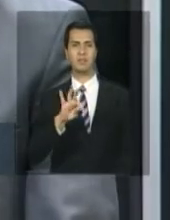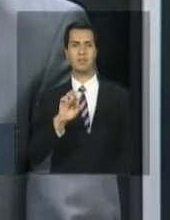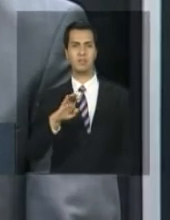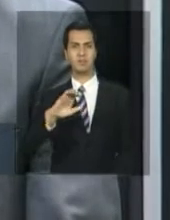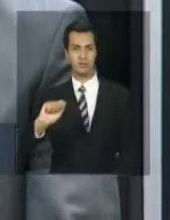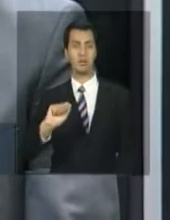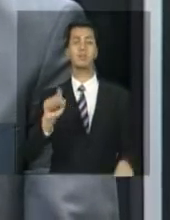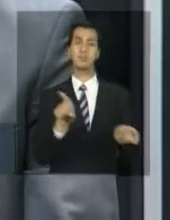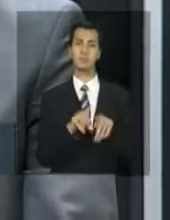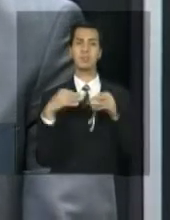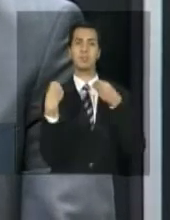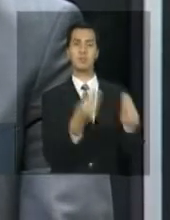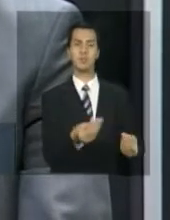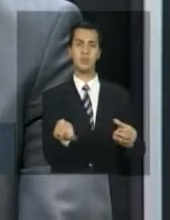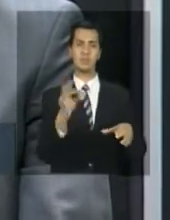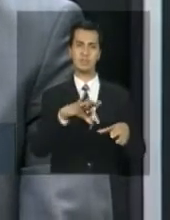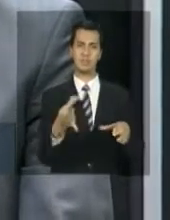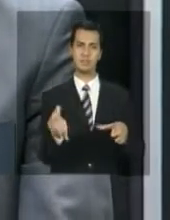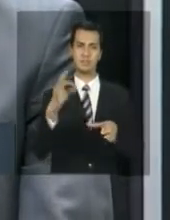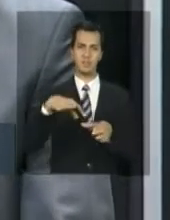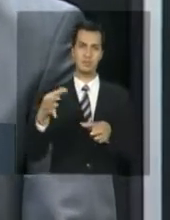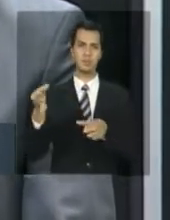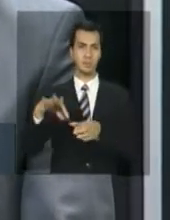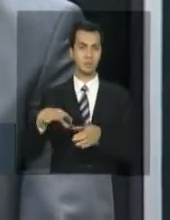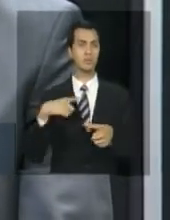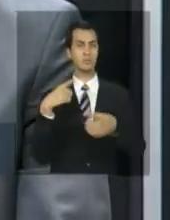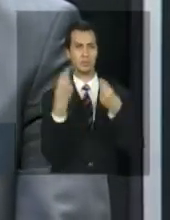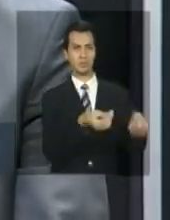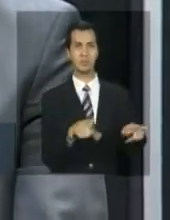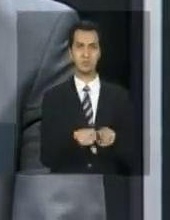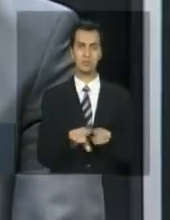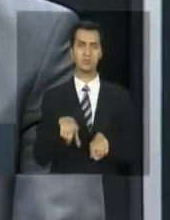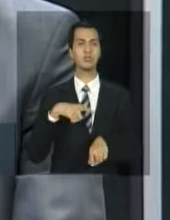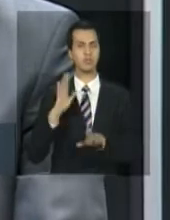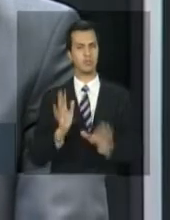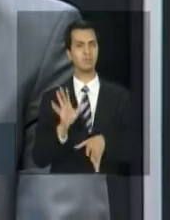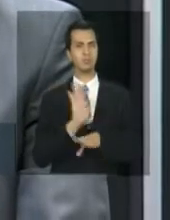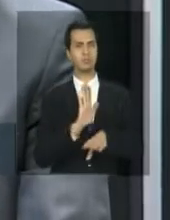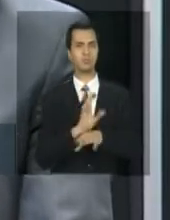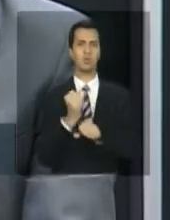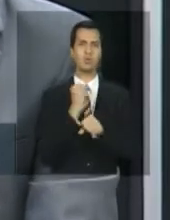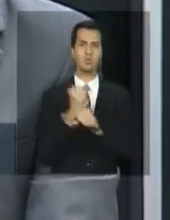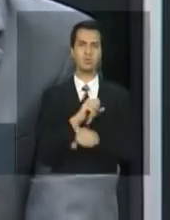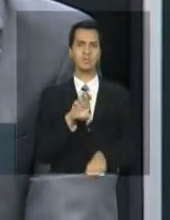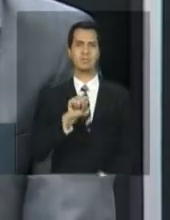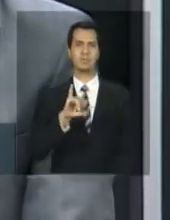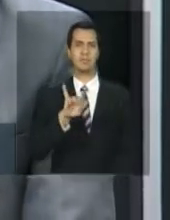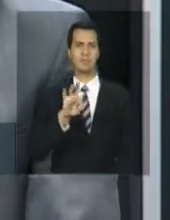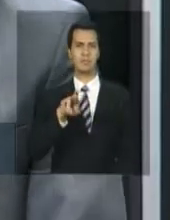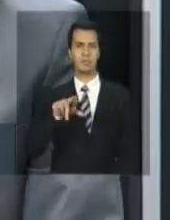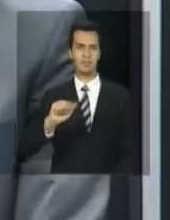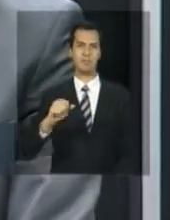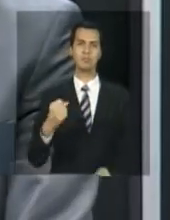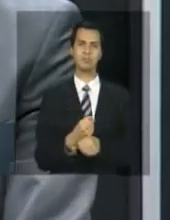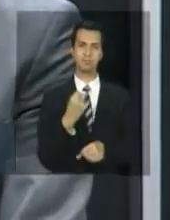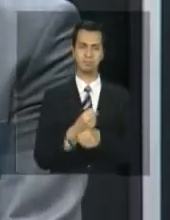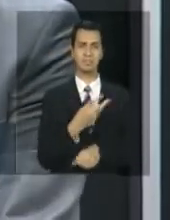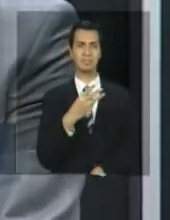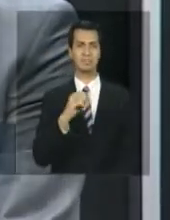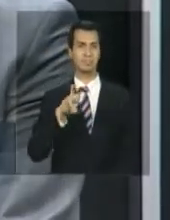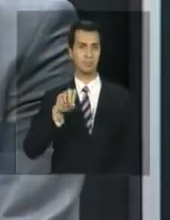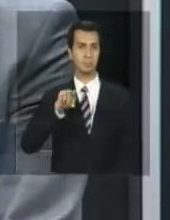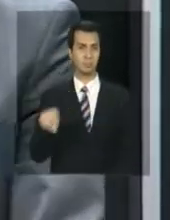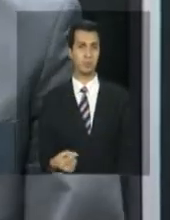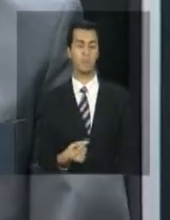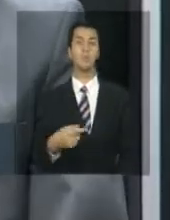sementes e iniciamos a construção de 315 mil cisternas. e 16 famílias já se